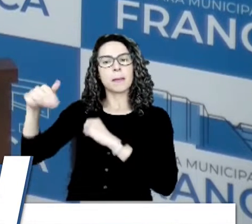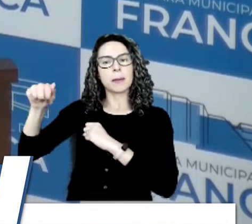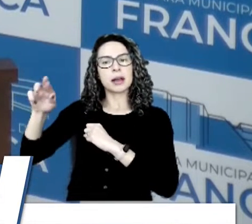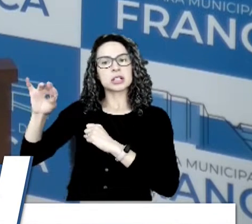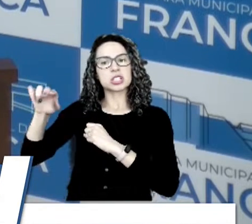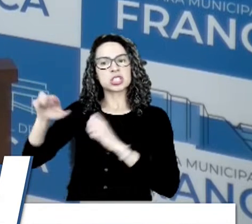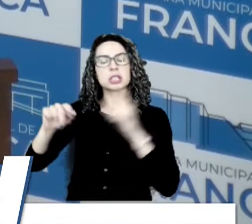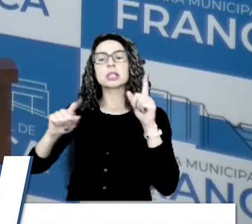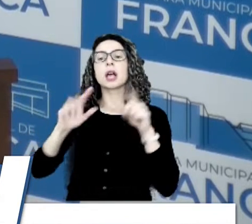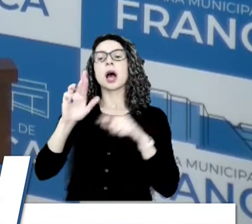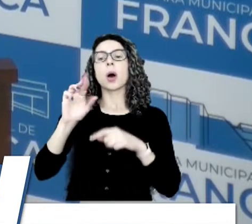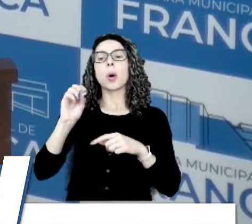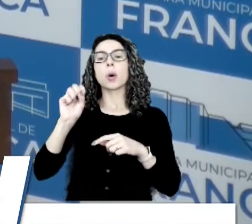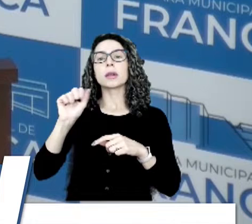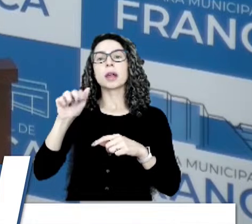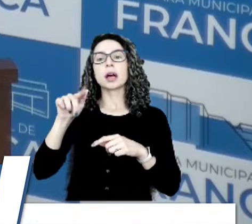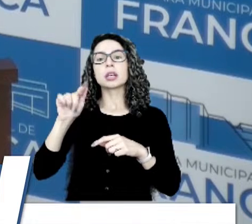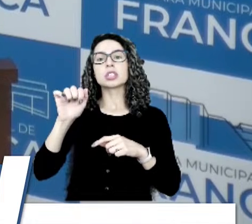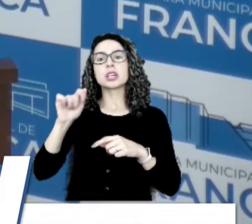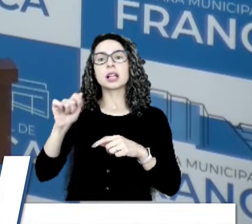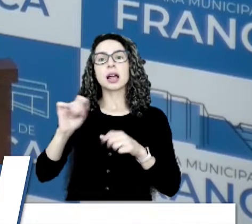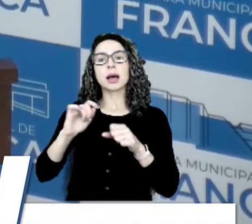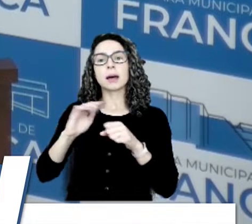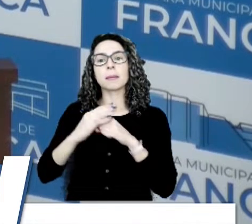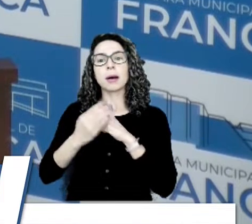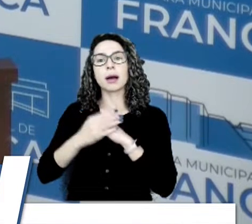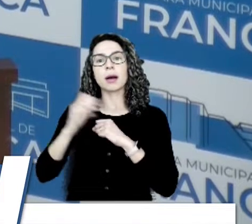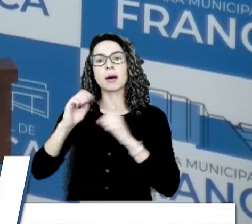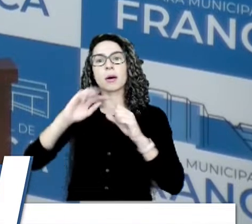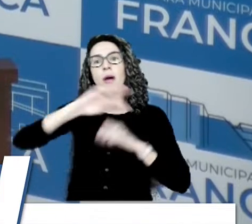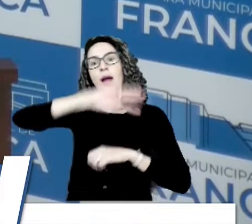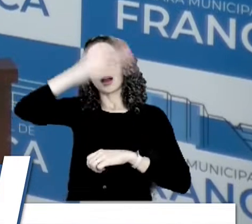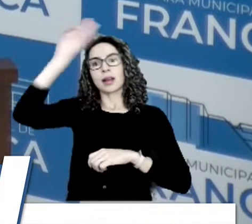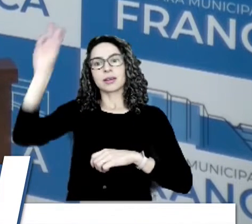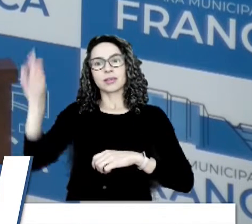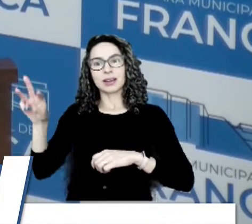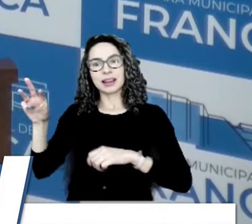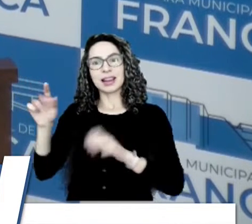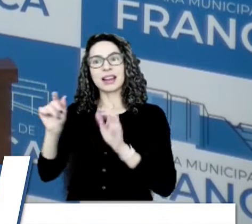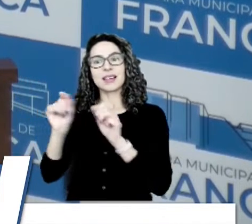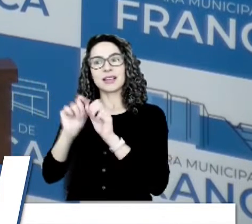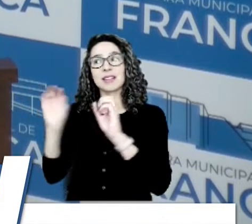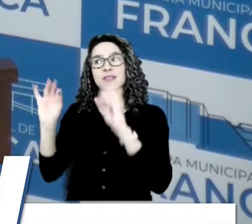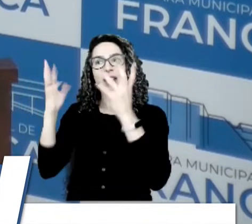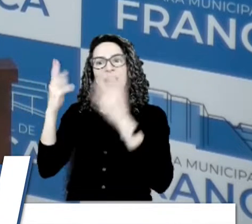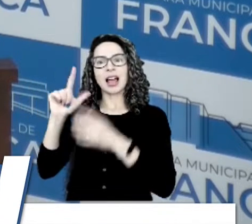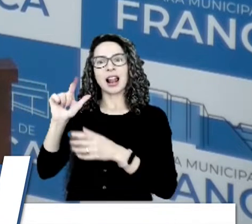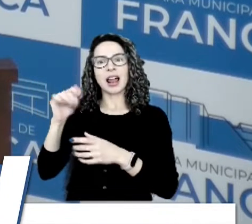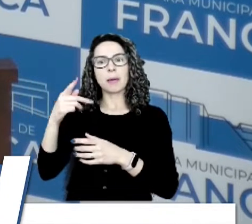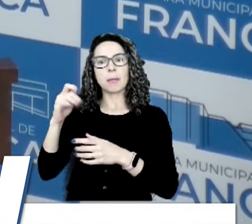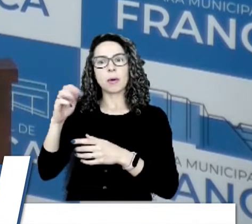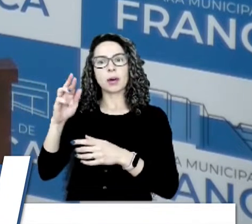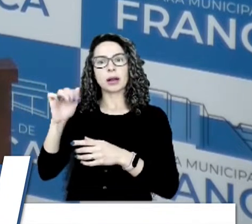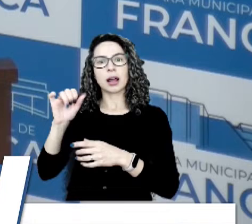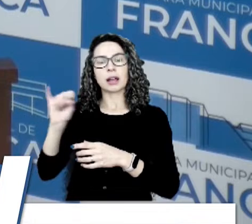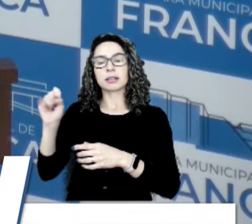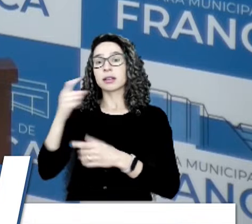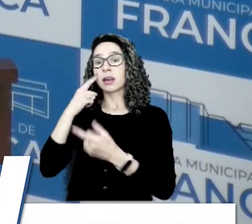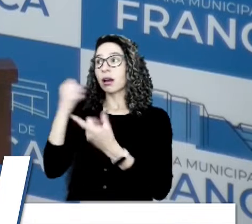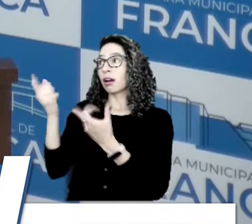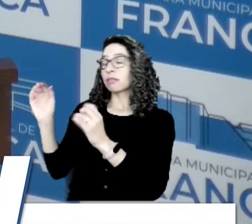Rosângela do coletivo Arco-Íris que fez uma festa muito linda no Leporace, né, e festas que se alugam, olha só, aluga